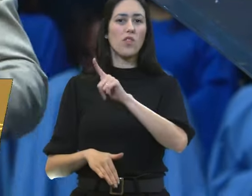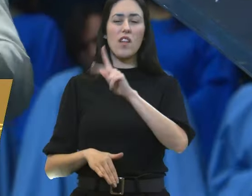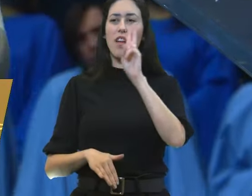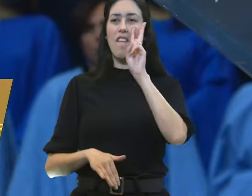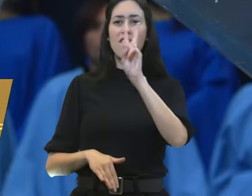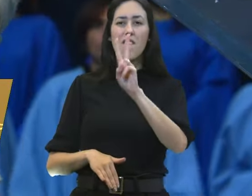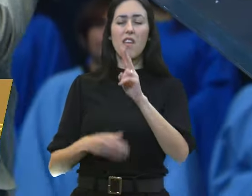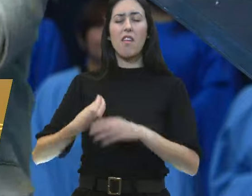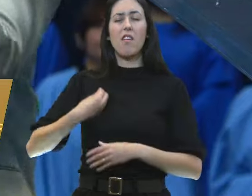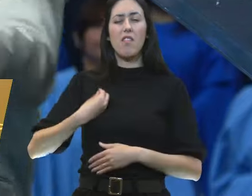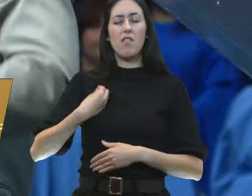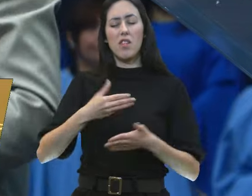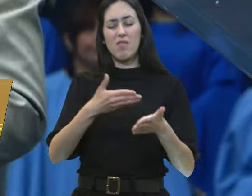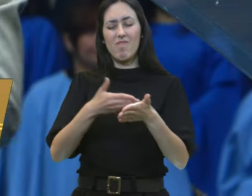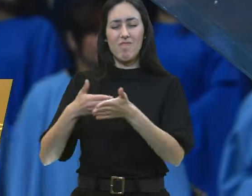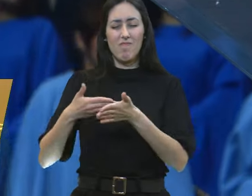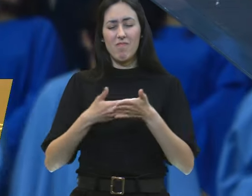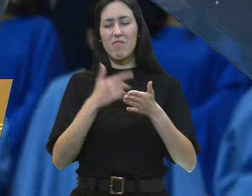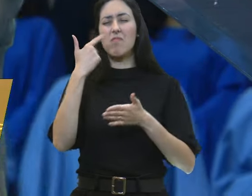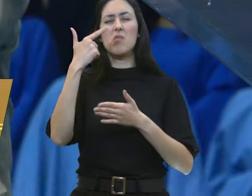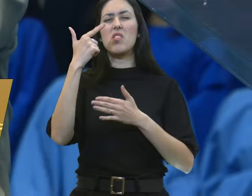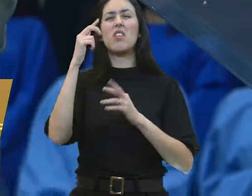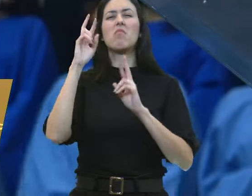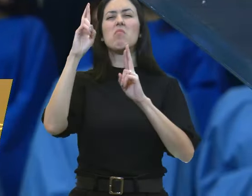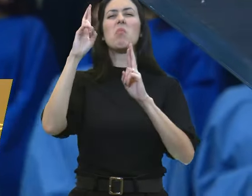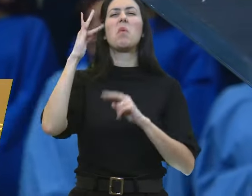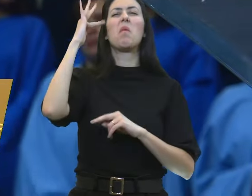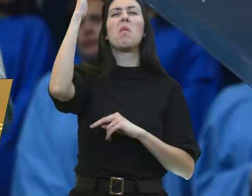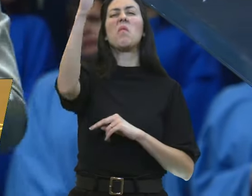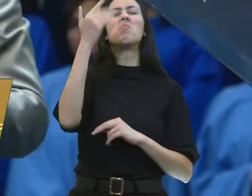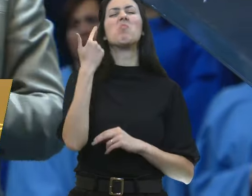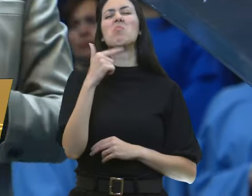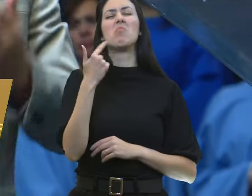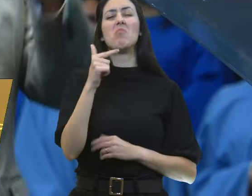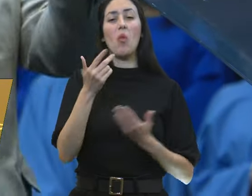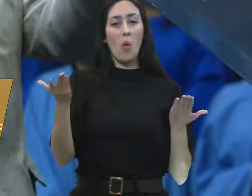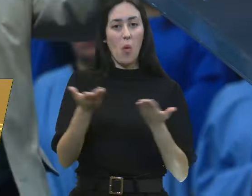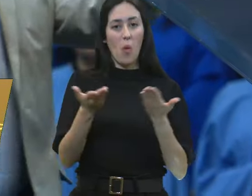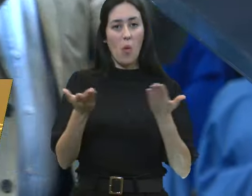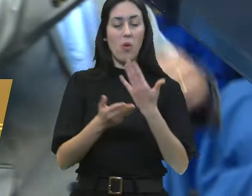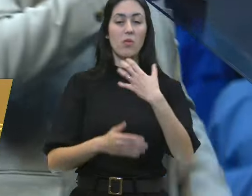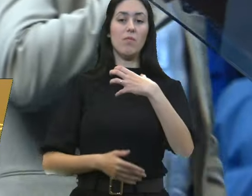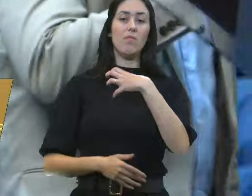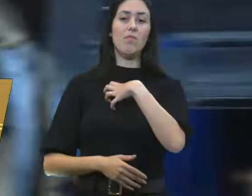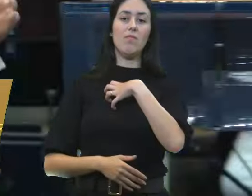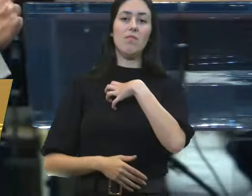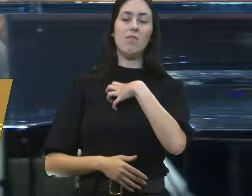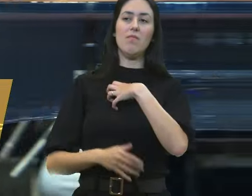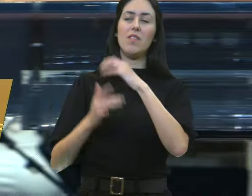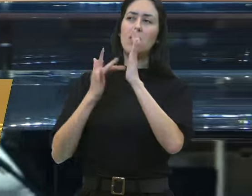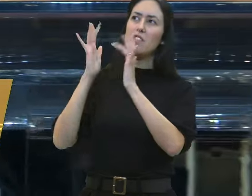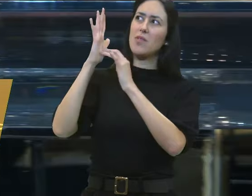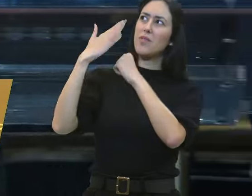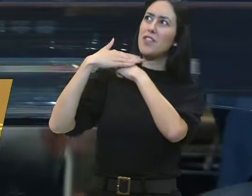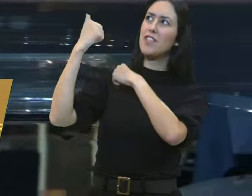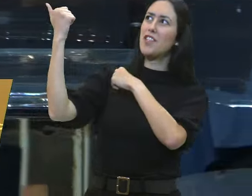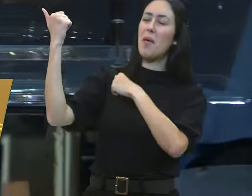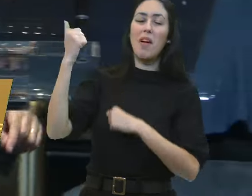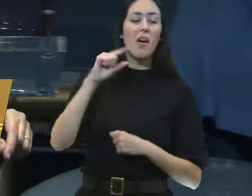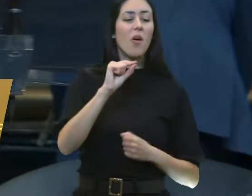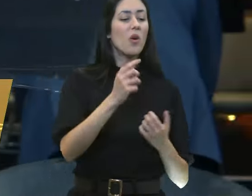vida, não enxergar esperança e futuro, hoje estão ouvindo a voz de Jesus: filho, o que você quer que eu te faça? E